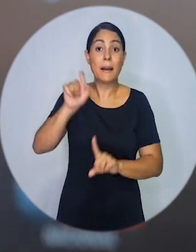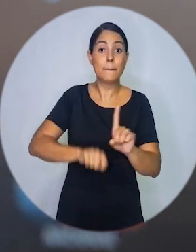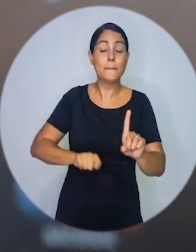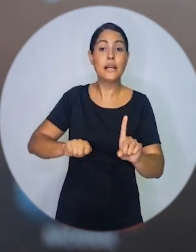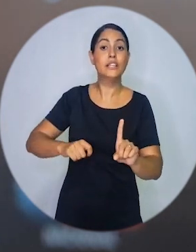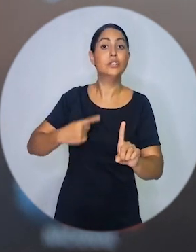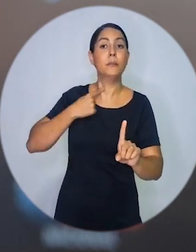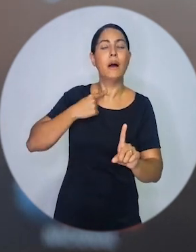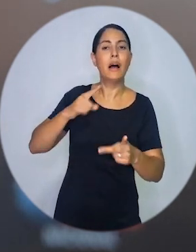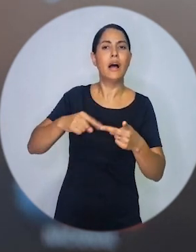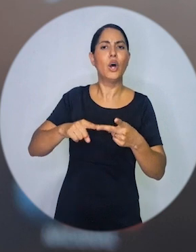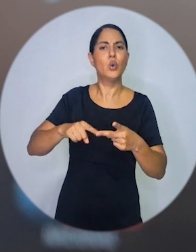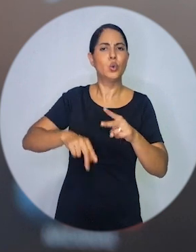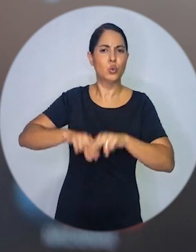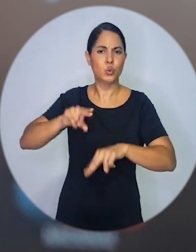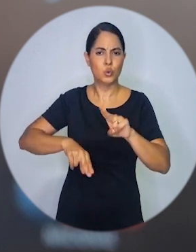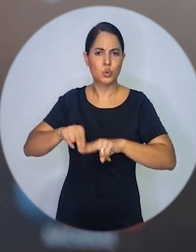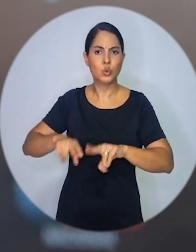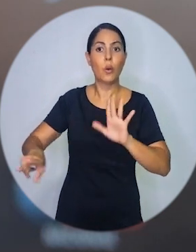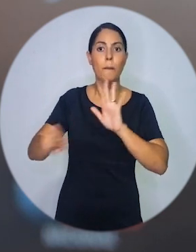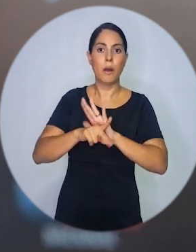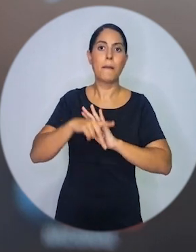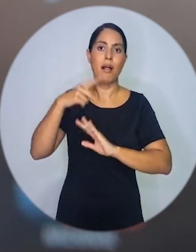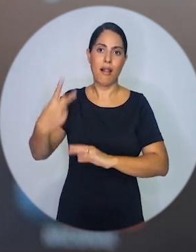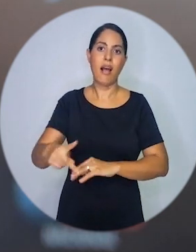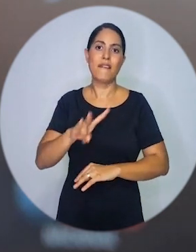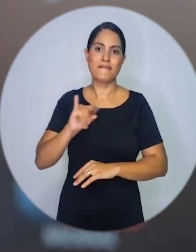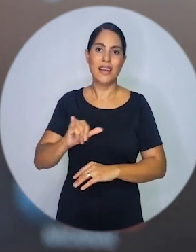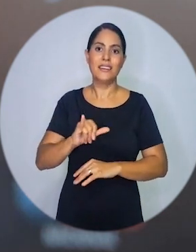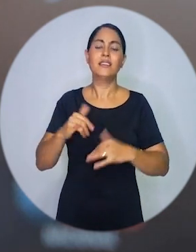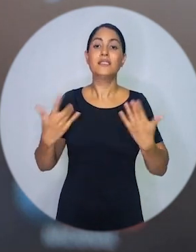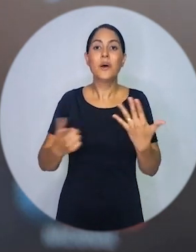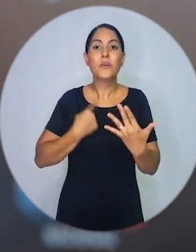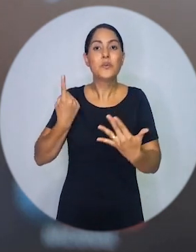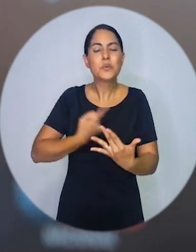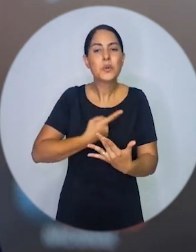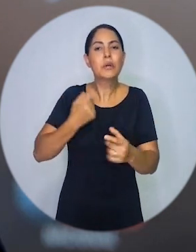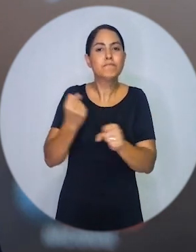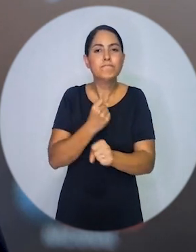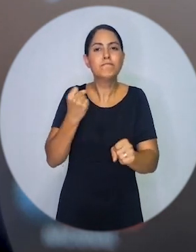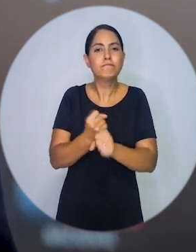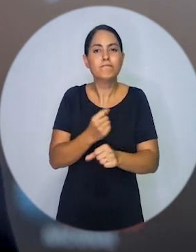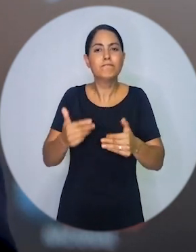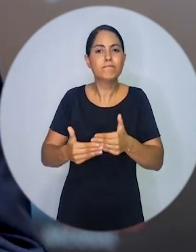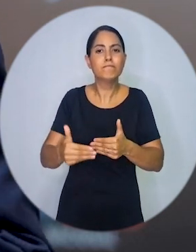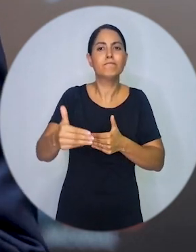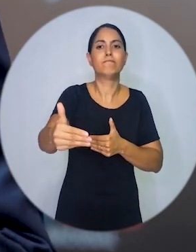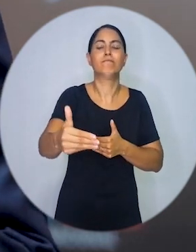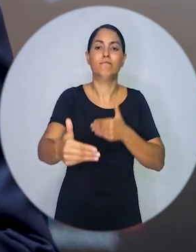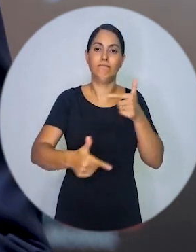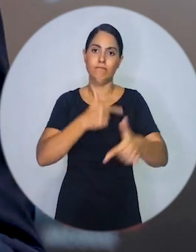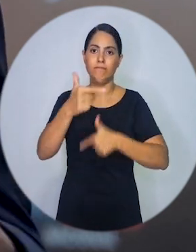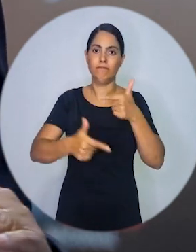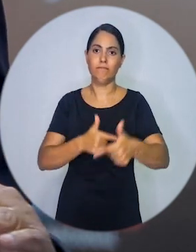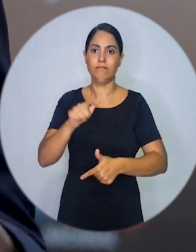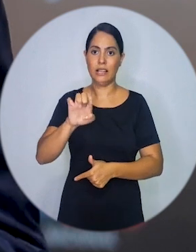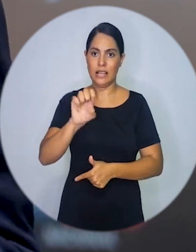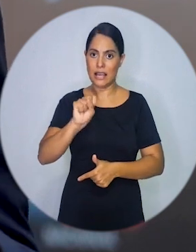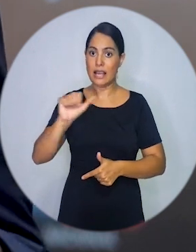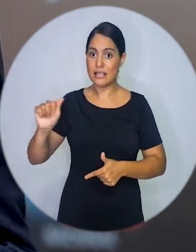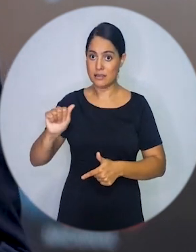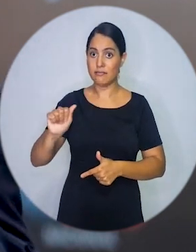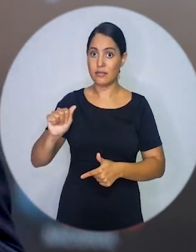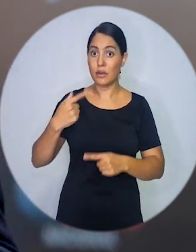mas que já terá, a partir de maio, junho, a sua sede própria. Nós estamos numa fase de alto nível